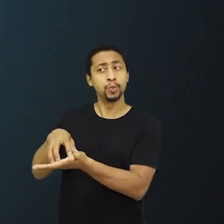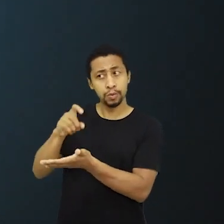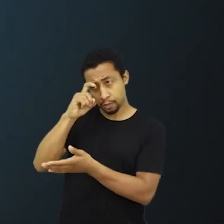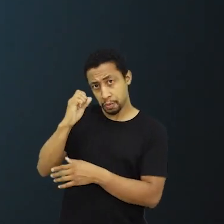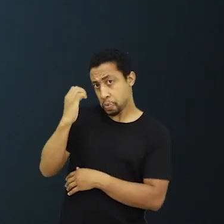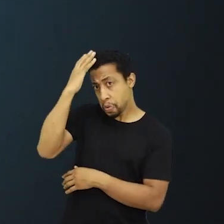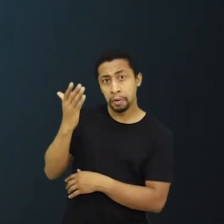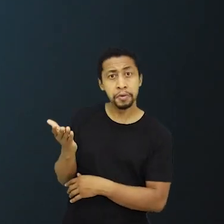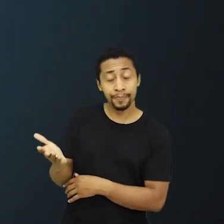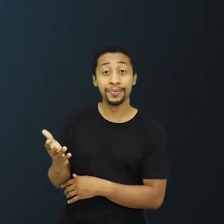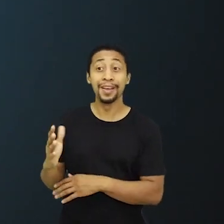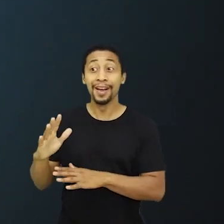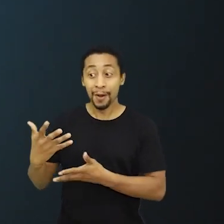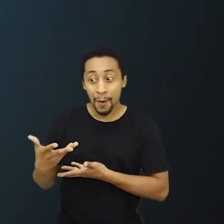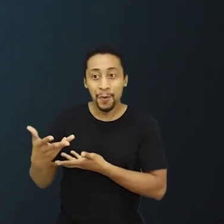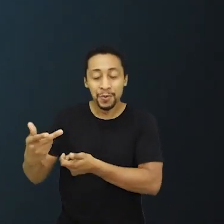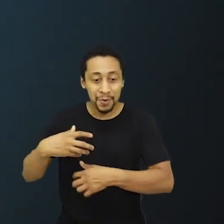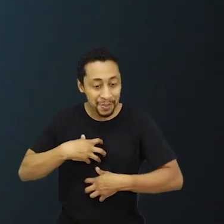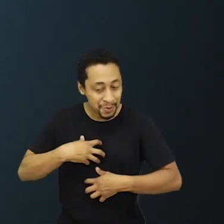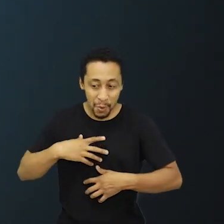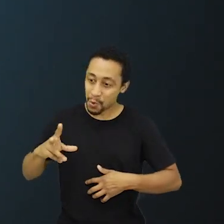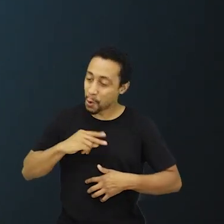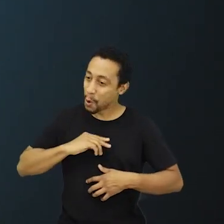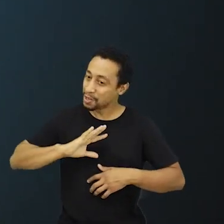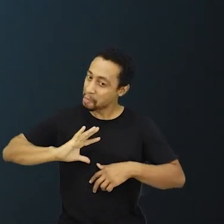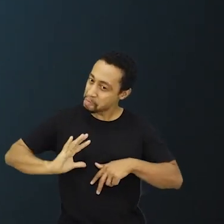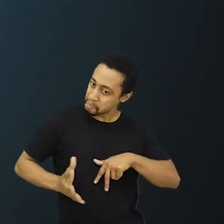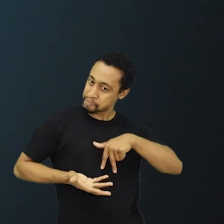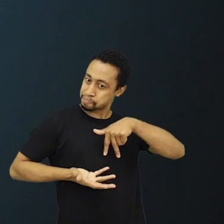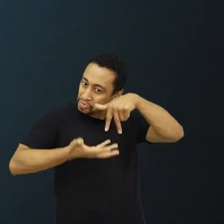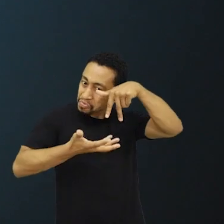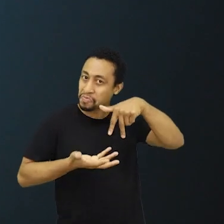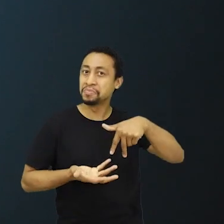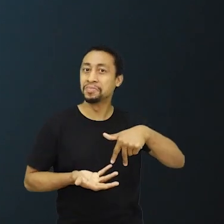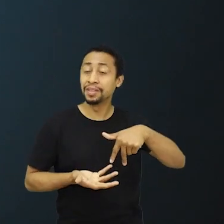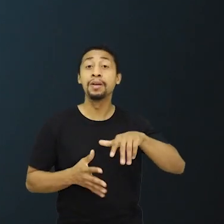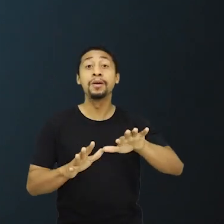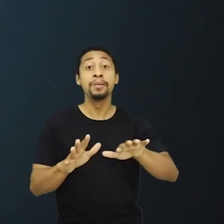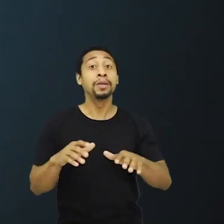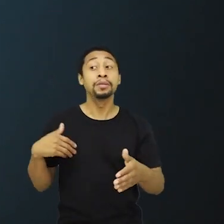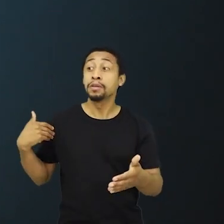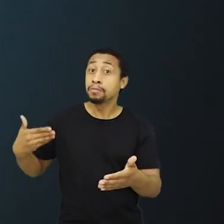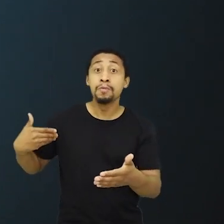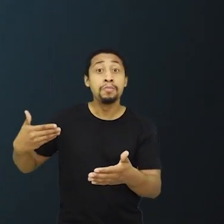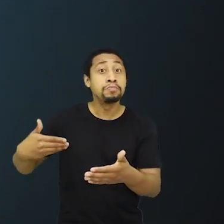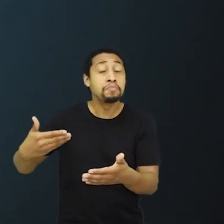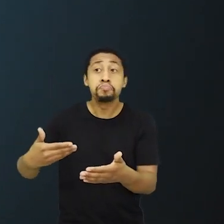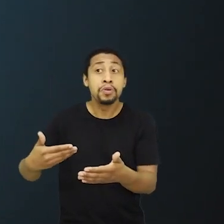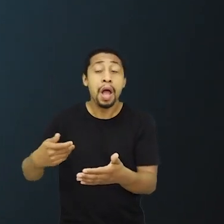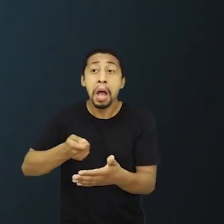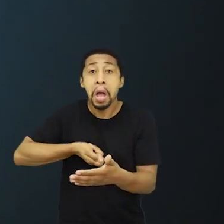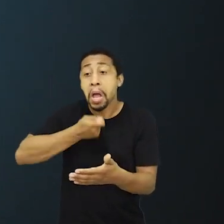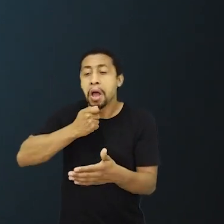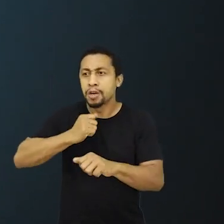eu me senti enaltecido, mas também como um desafio, porque eu não tinha até então o ativismo como uma pauta no